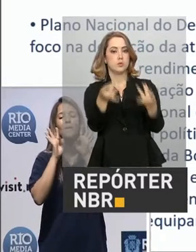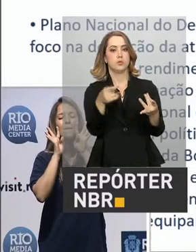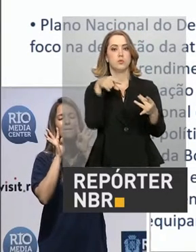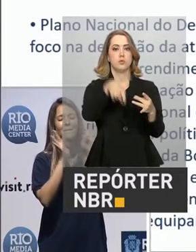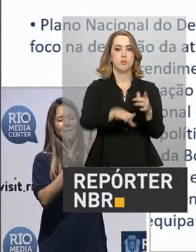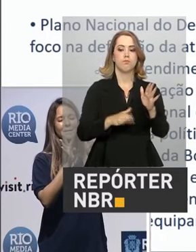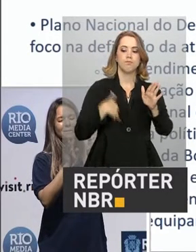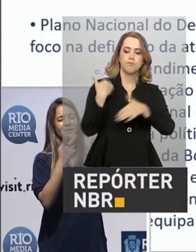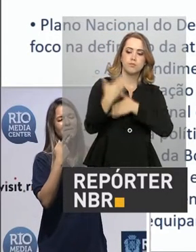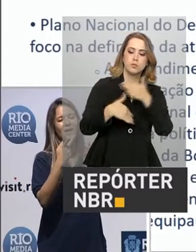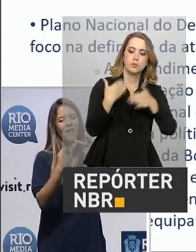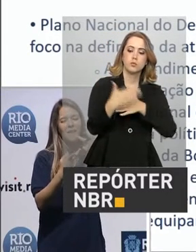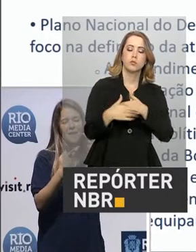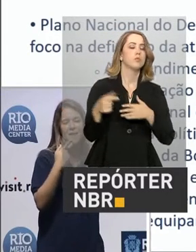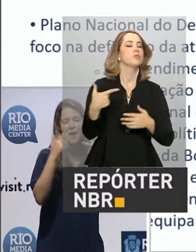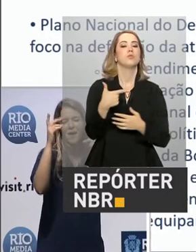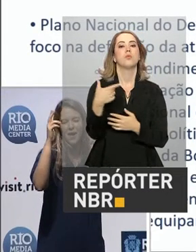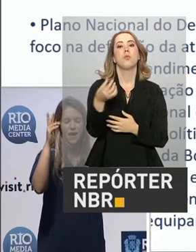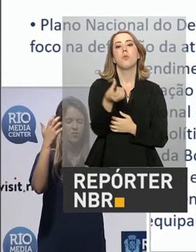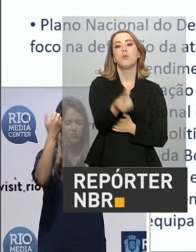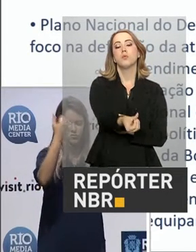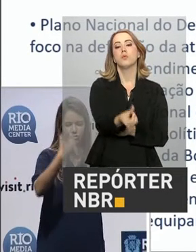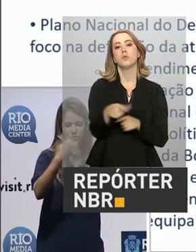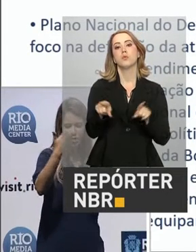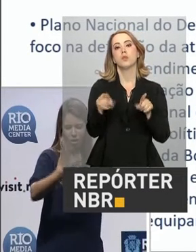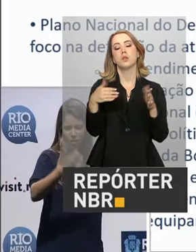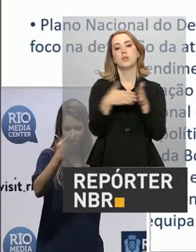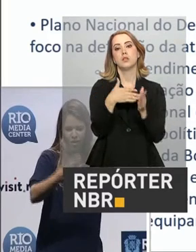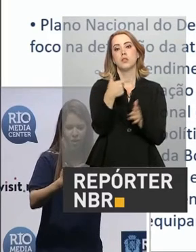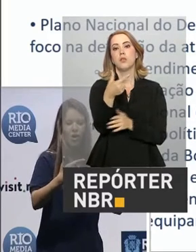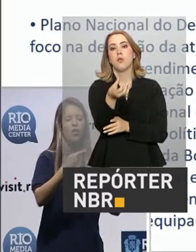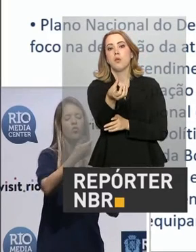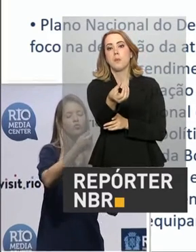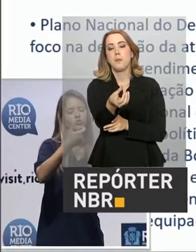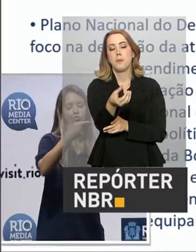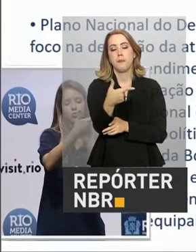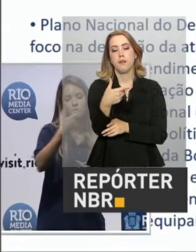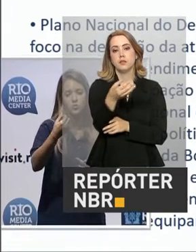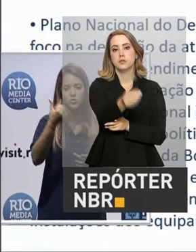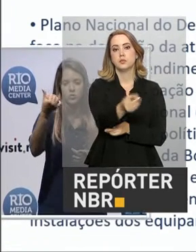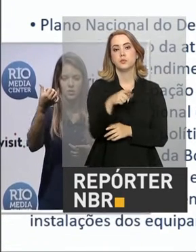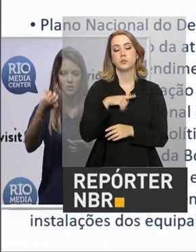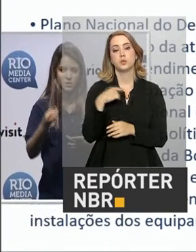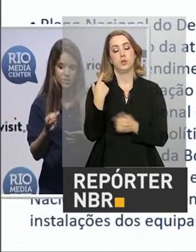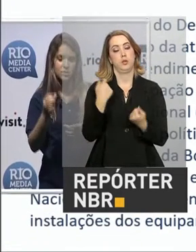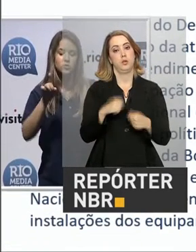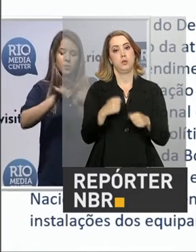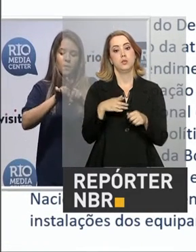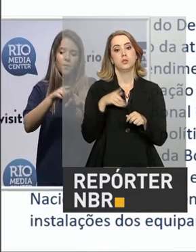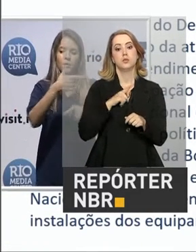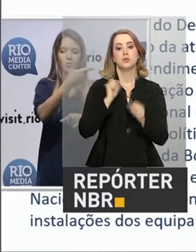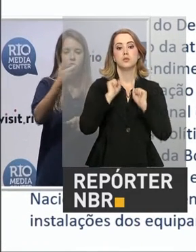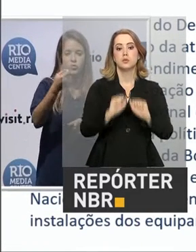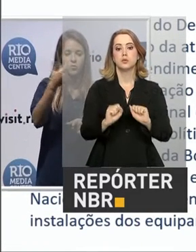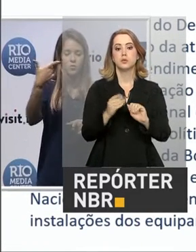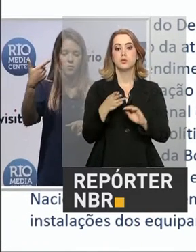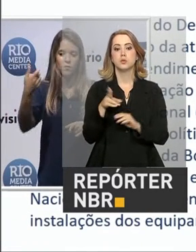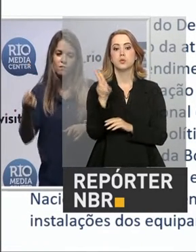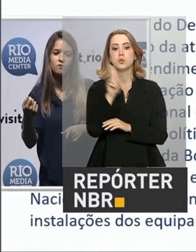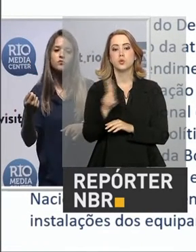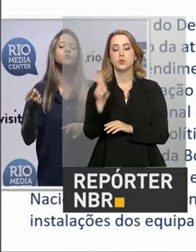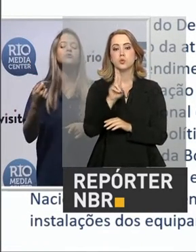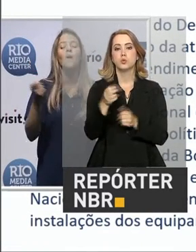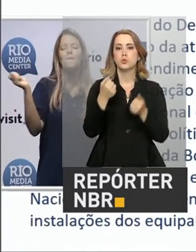para o ciclo 2016/2020 onde nós teremos a possibilidade do uso